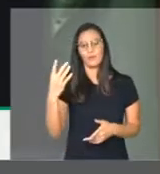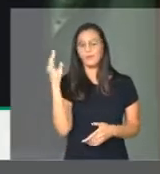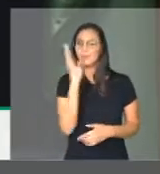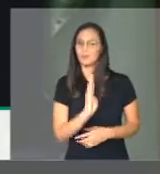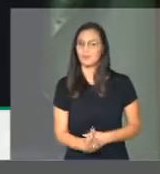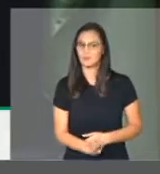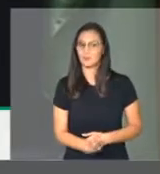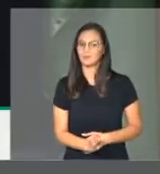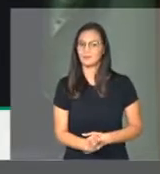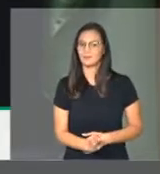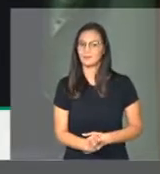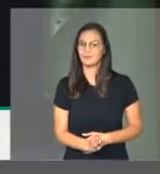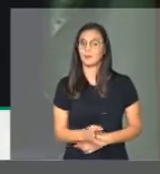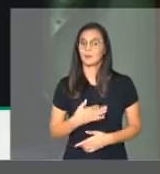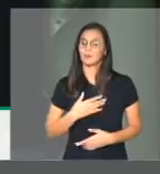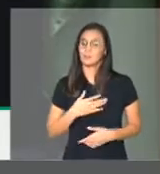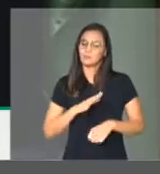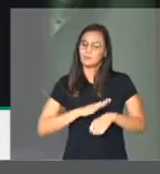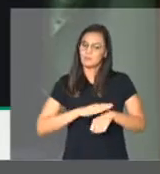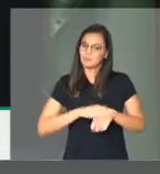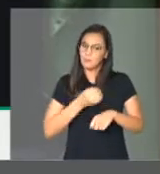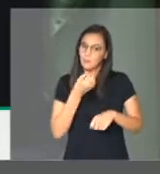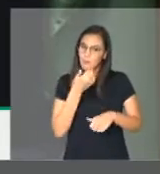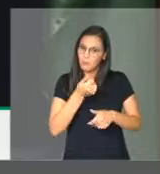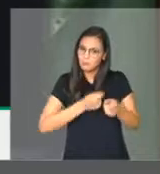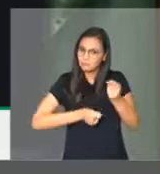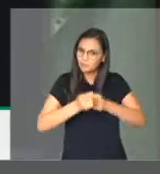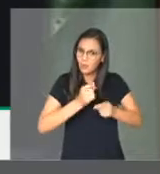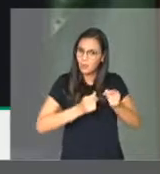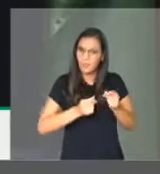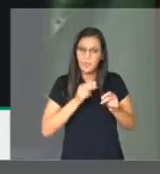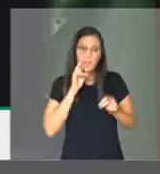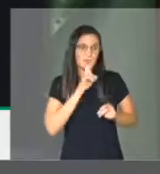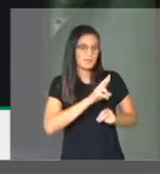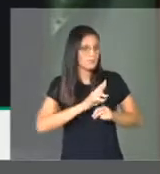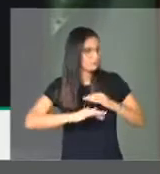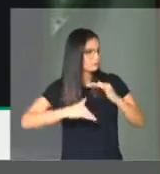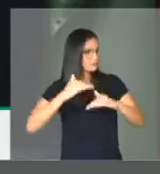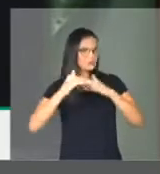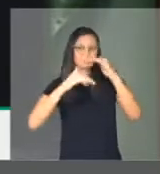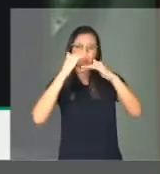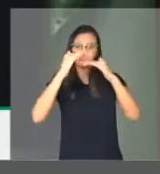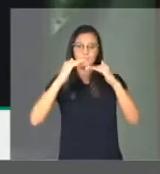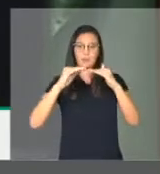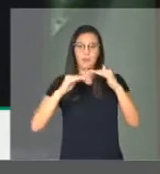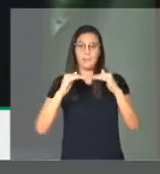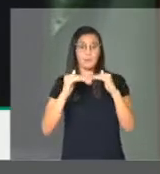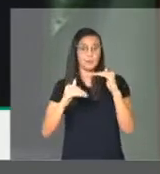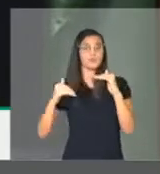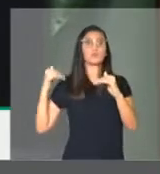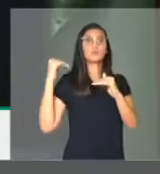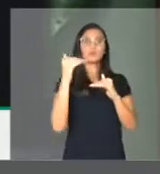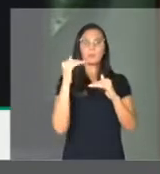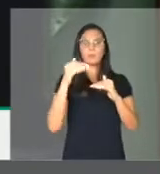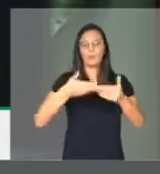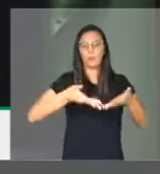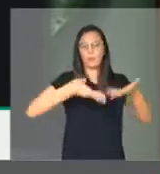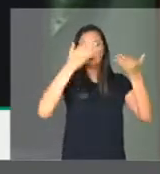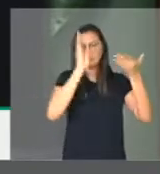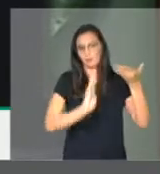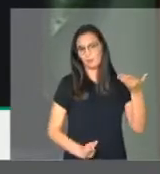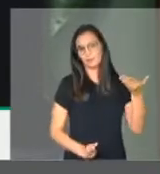de bonança econômica, respondeu com crescimento maior do que o Brasil. As